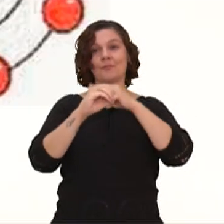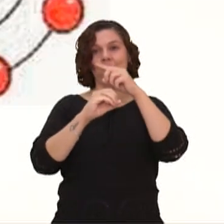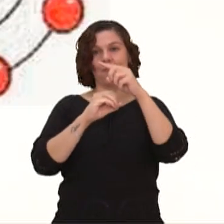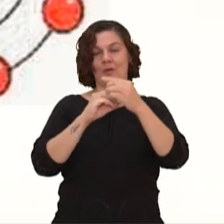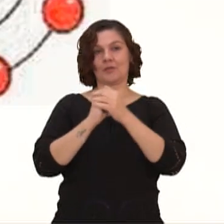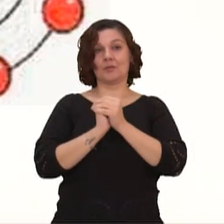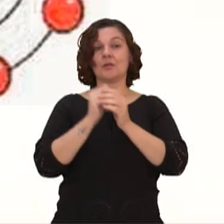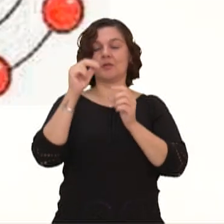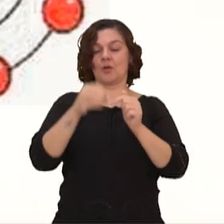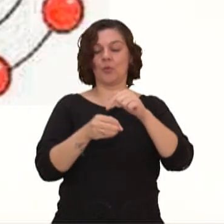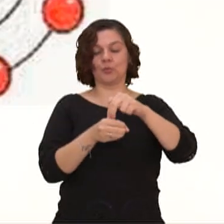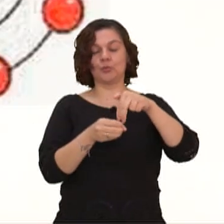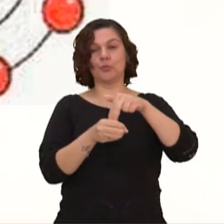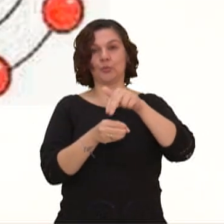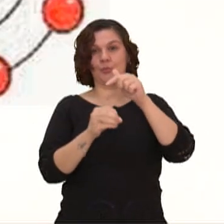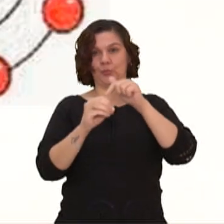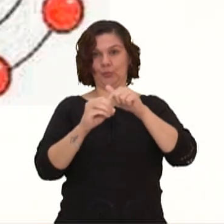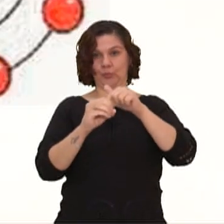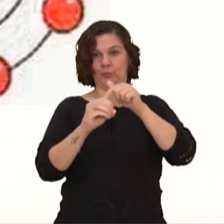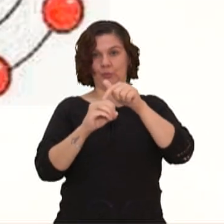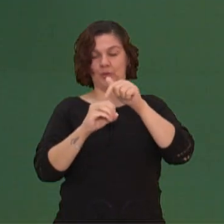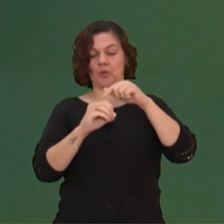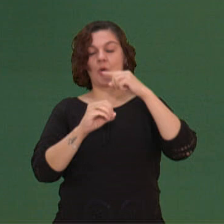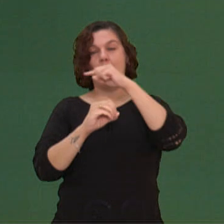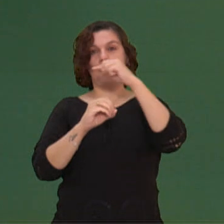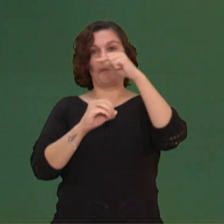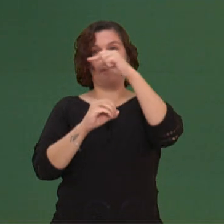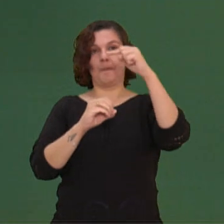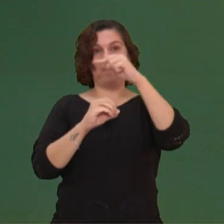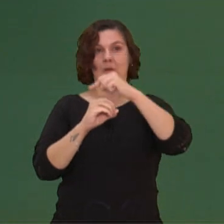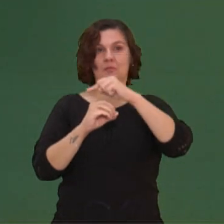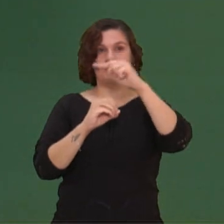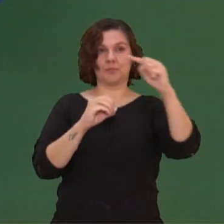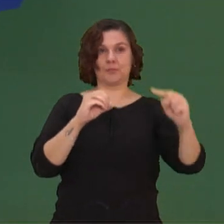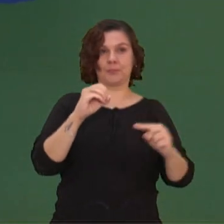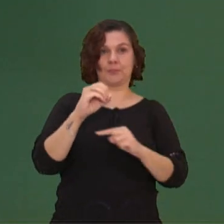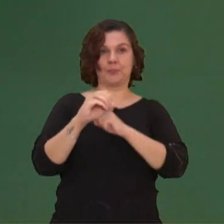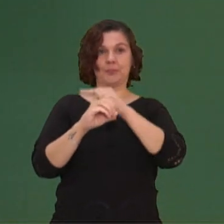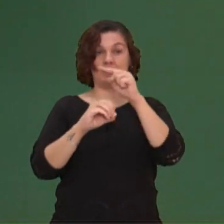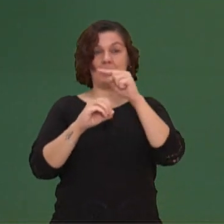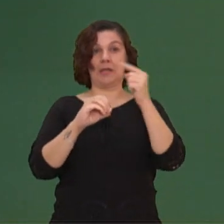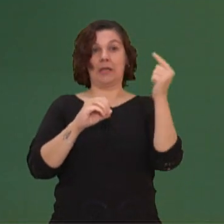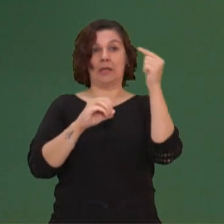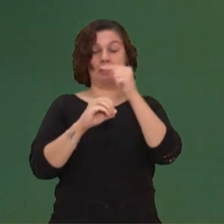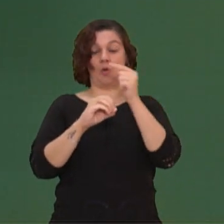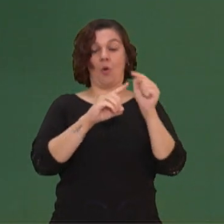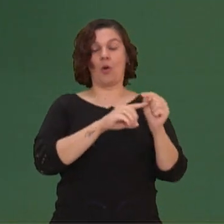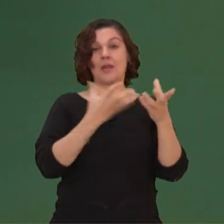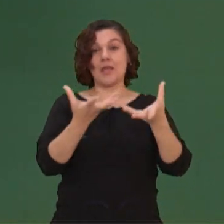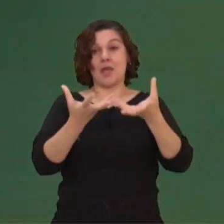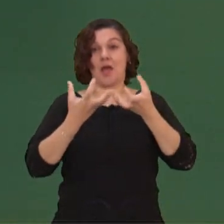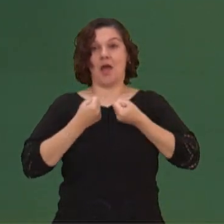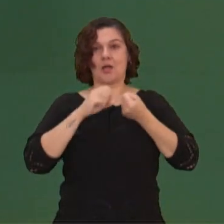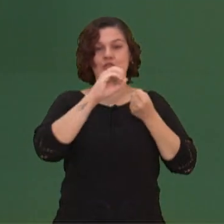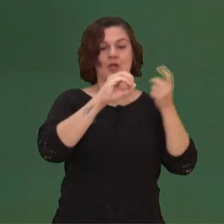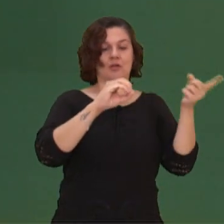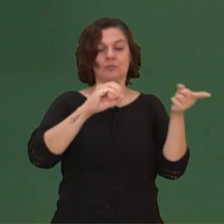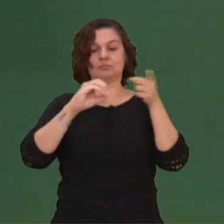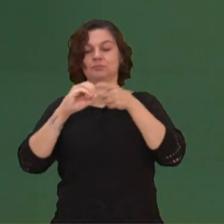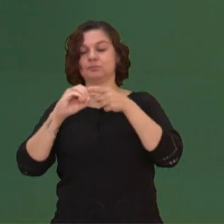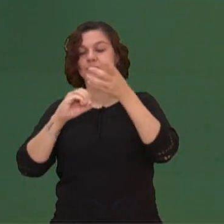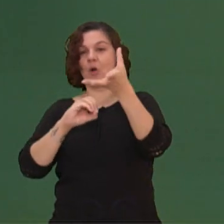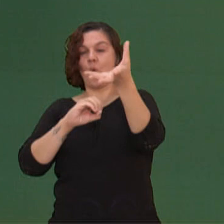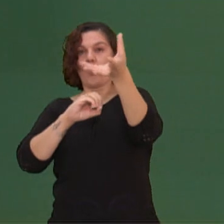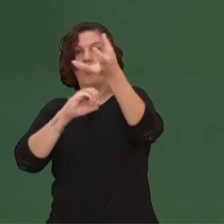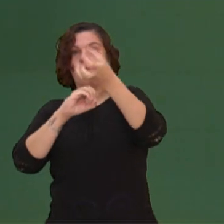o núcleo, os elétrons, e ele com tendência a ganhar elétrons. Olha como aumenta a quantidade de elétrons. Então ele virou um